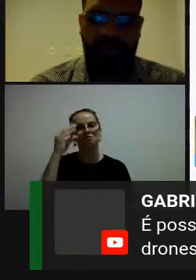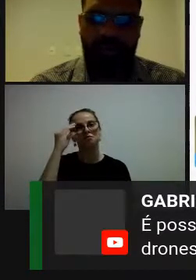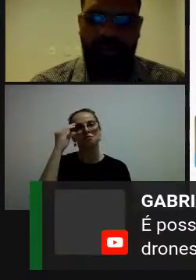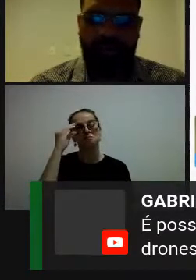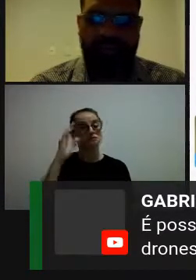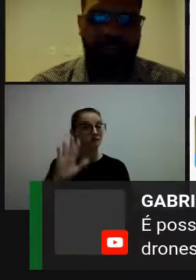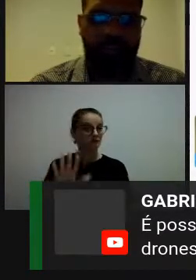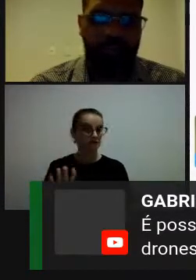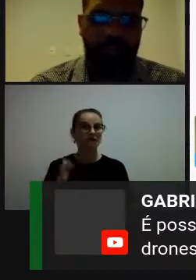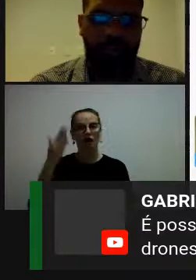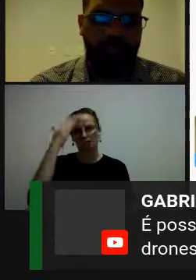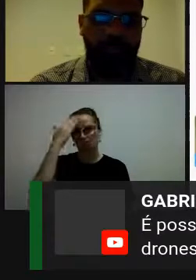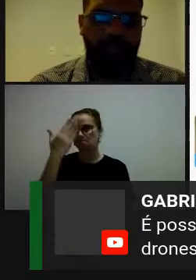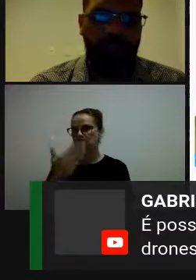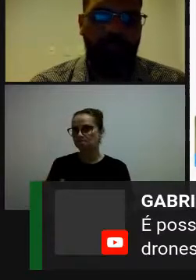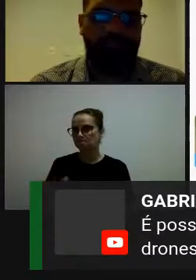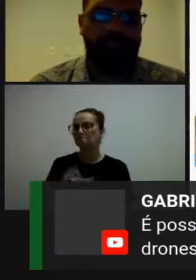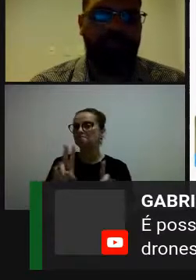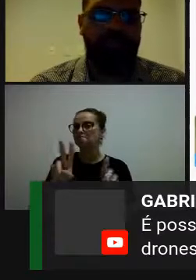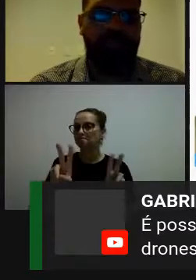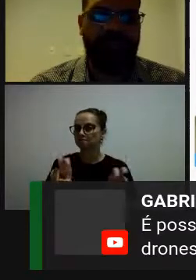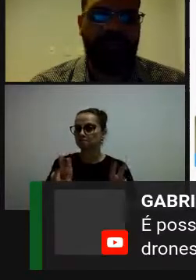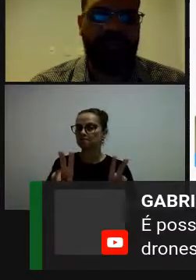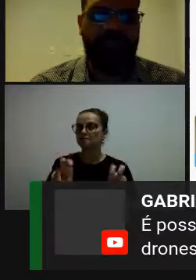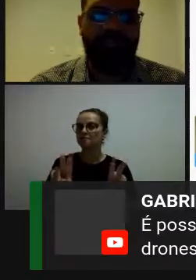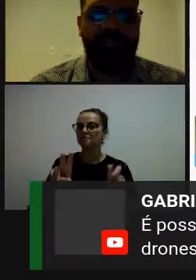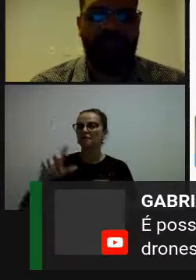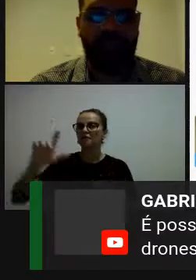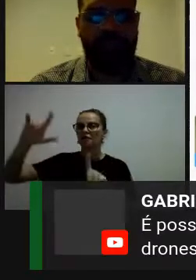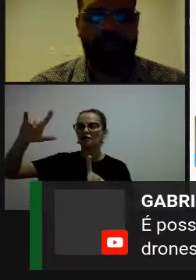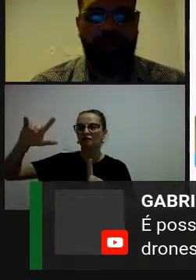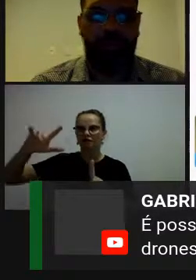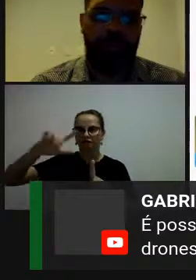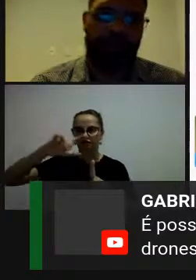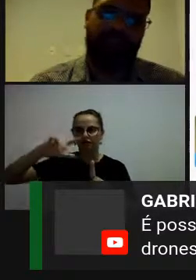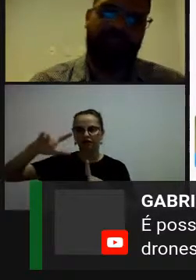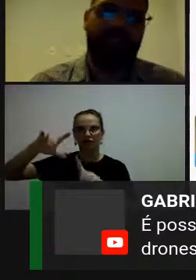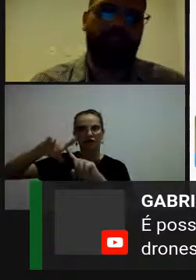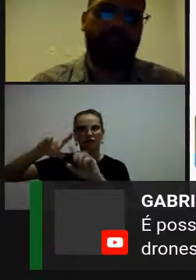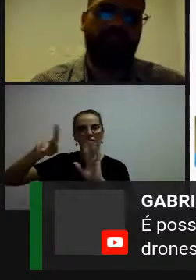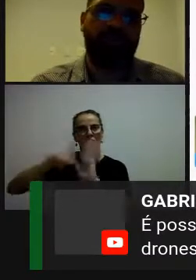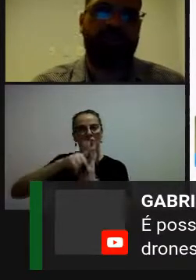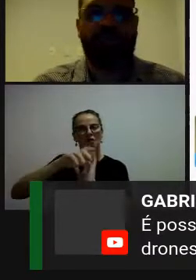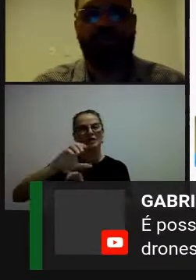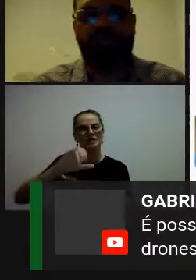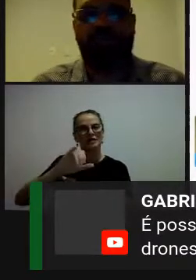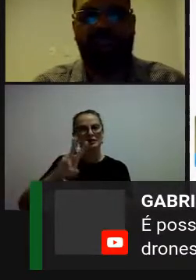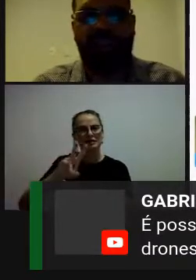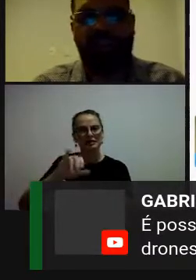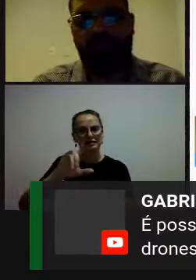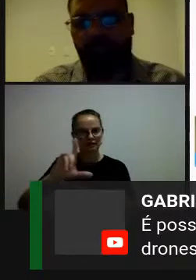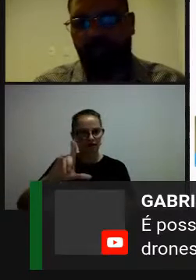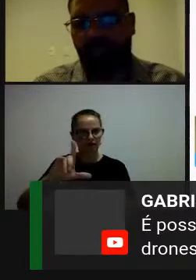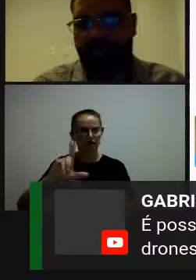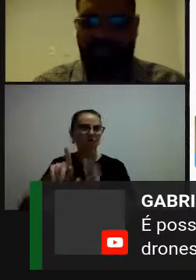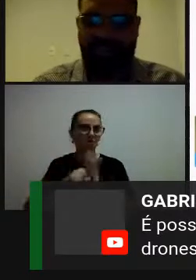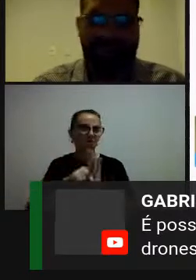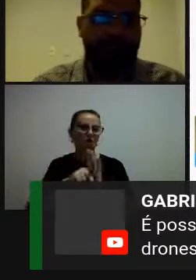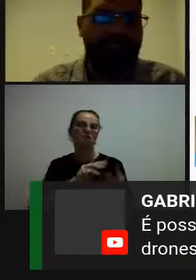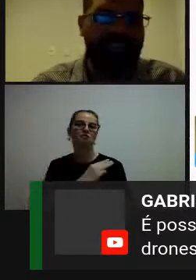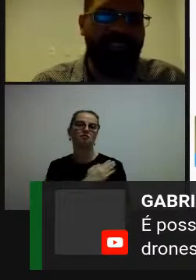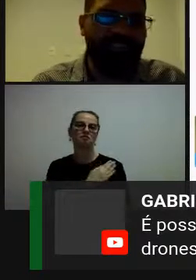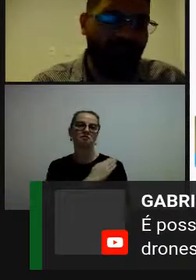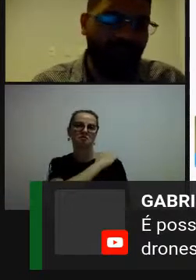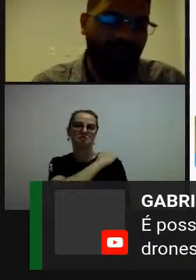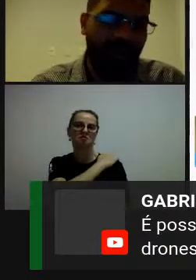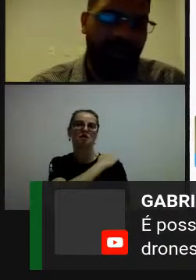uso civil não possibilitam trabalhar dessa forma. Lógico, quando se fala de drone de uso militar, eles carregam